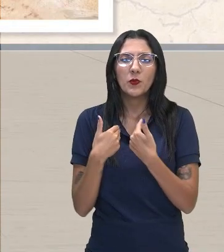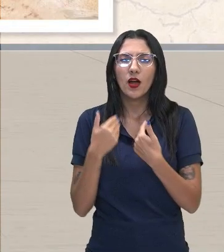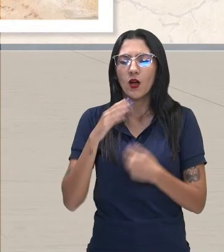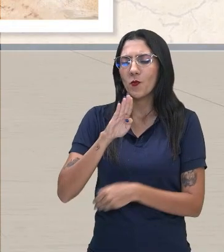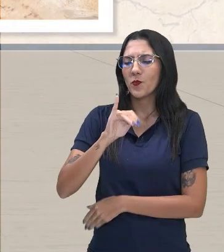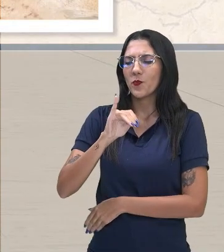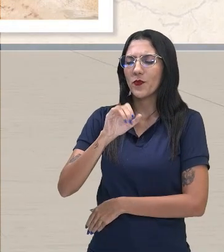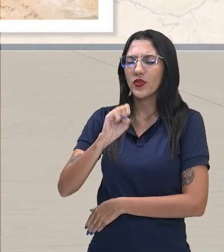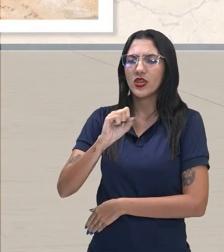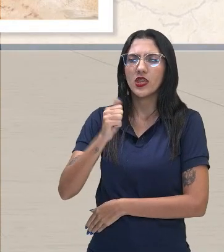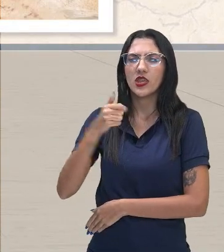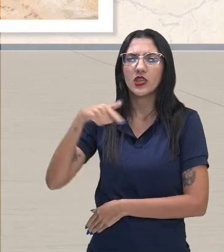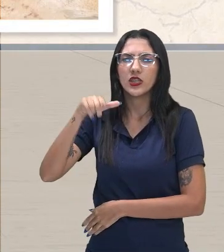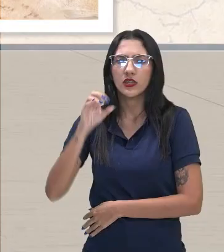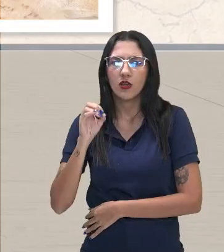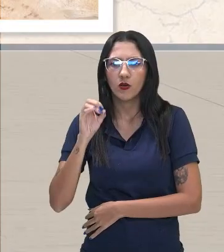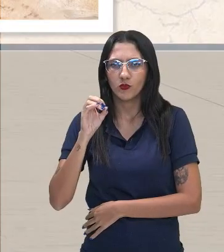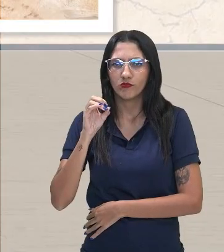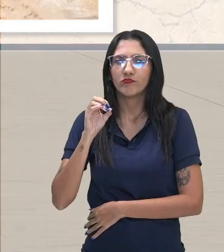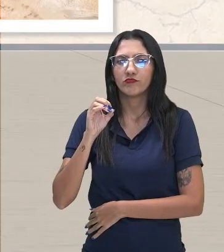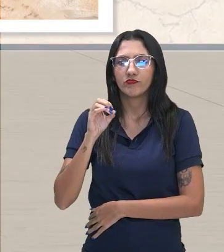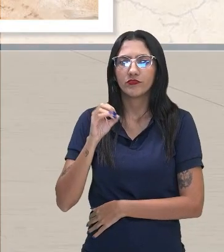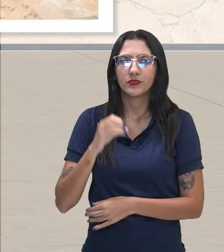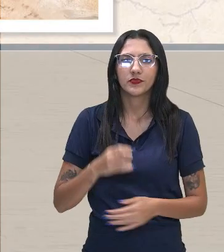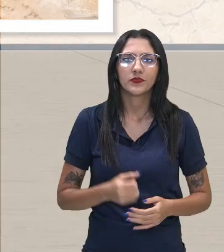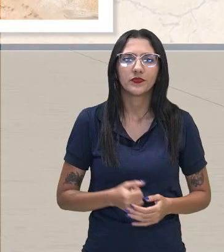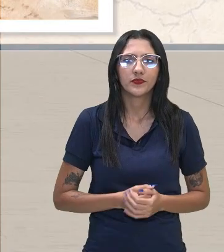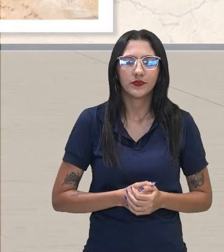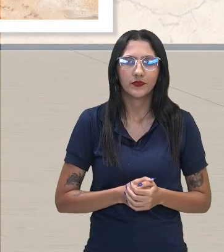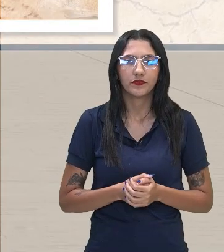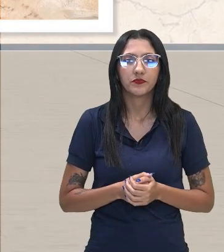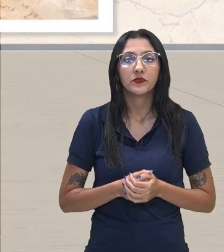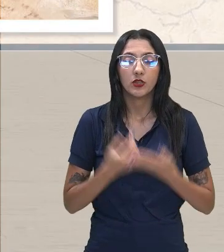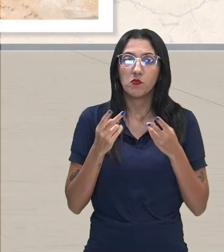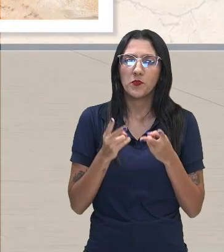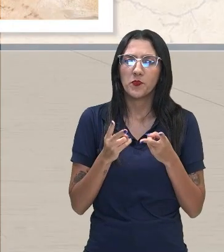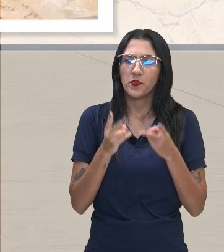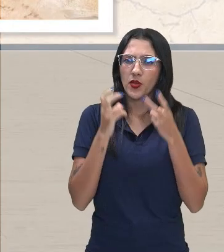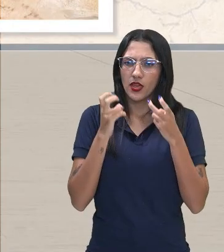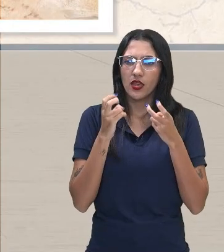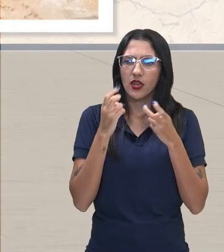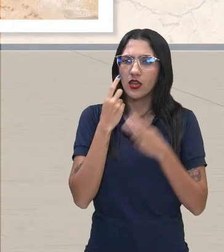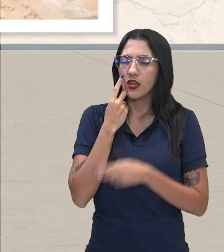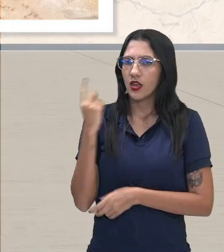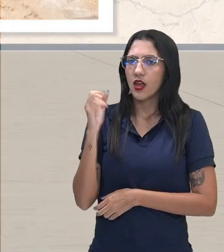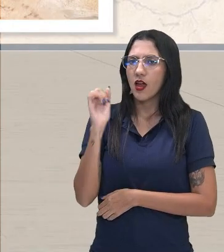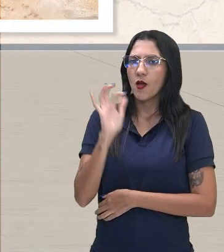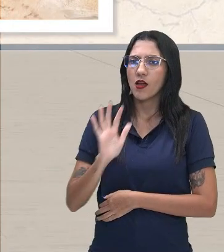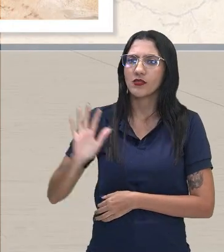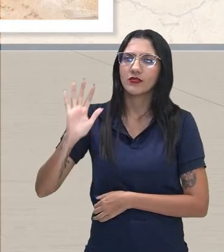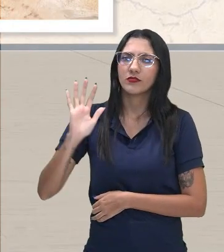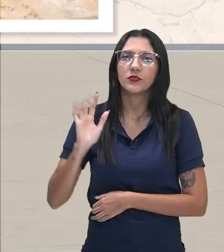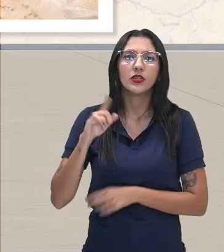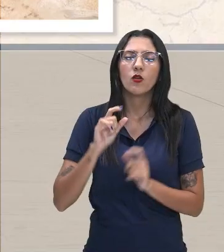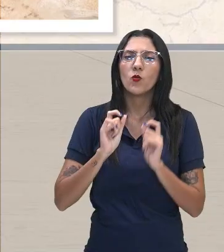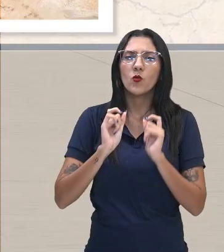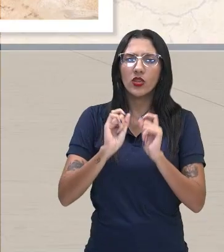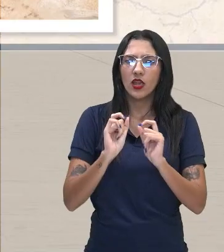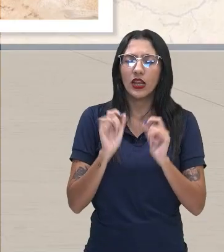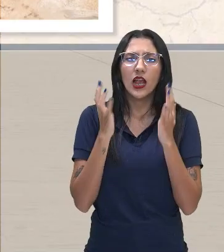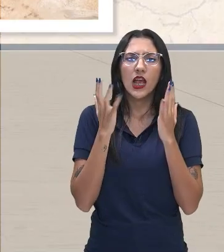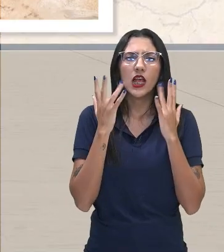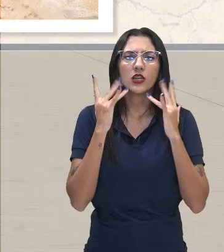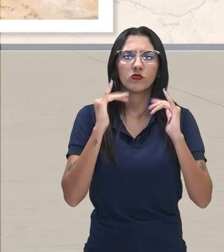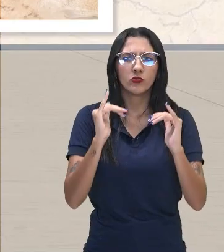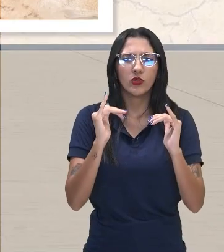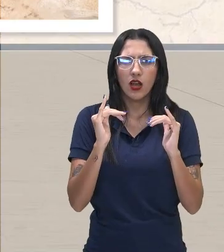foi encontrado na caverna de Altamira. Como vocês podem observar aqui na imagem, é uma pintura naturalista,